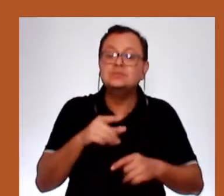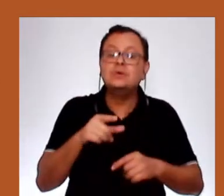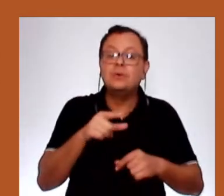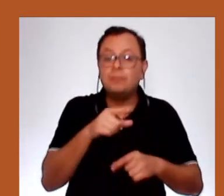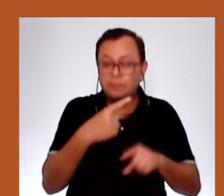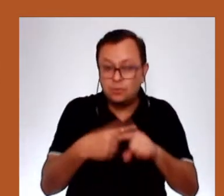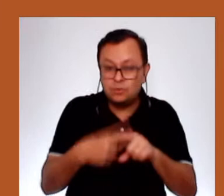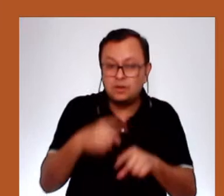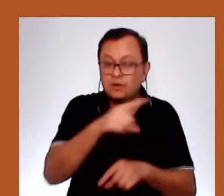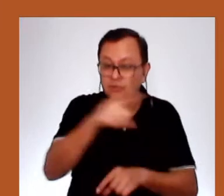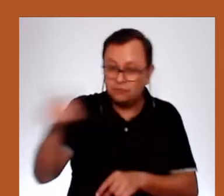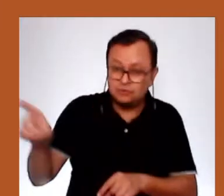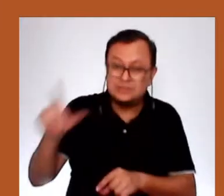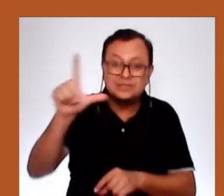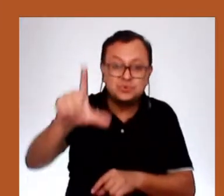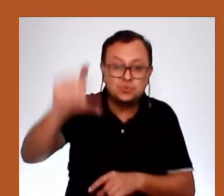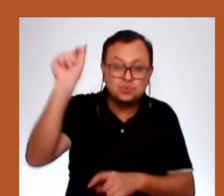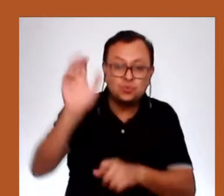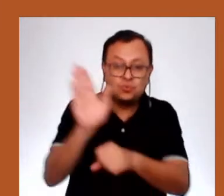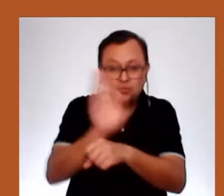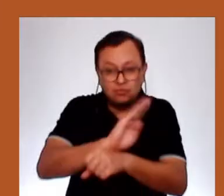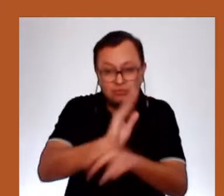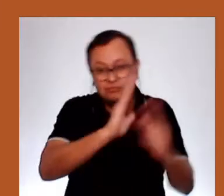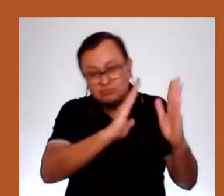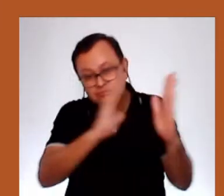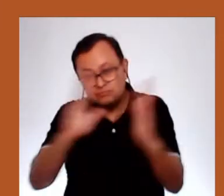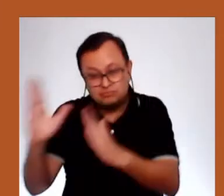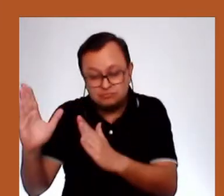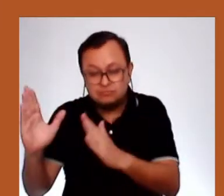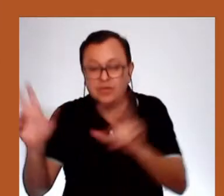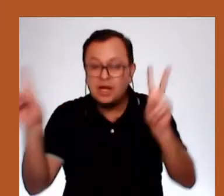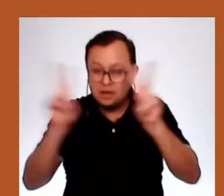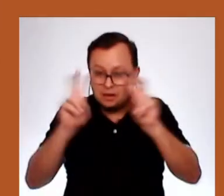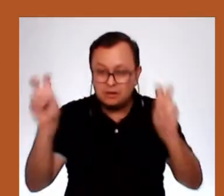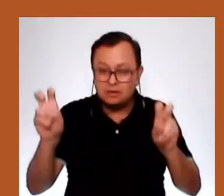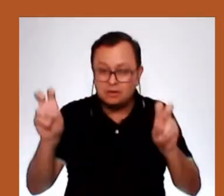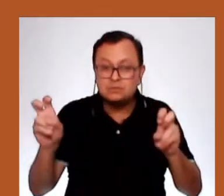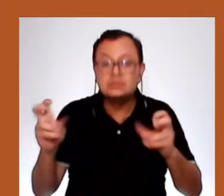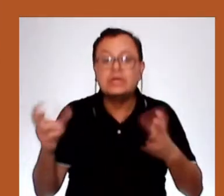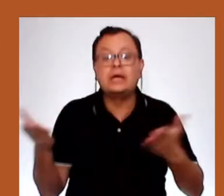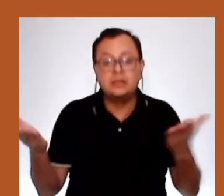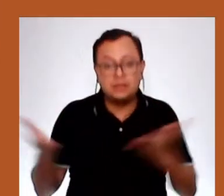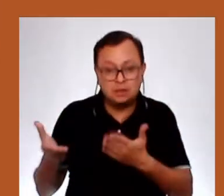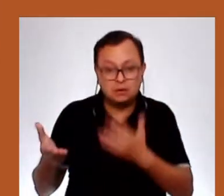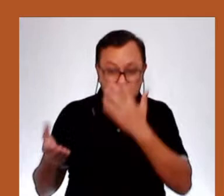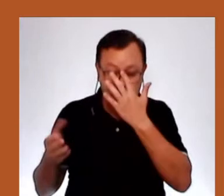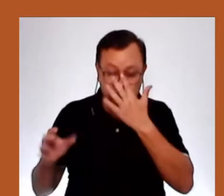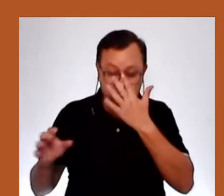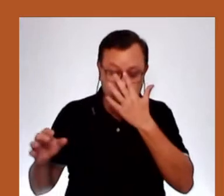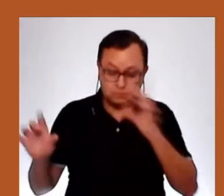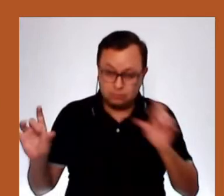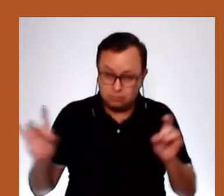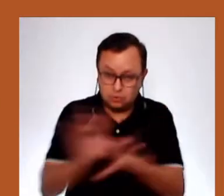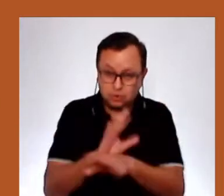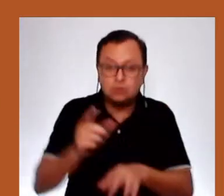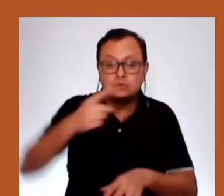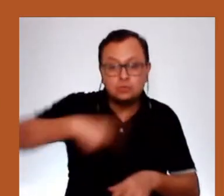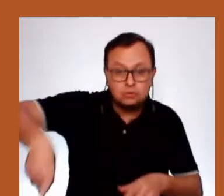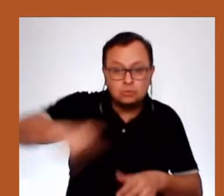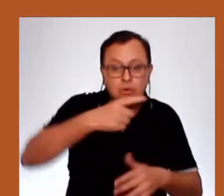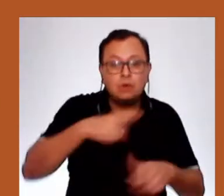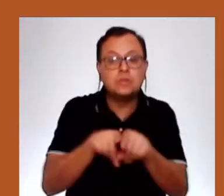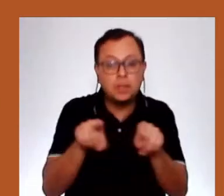escolhido o documentário e o assunto, e que sejamos agora, quando encerrar isso,